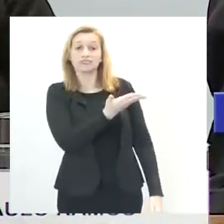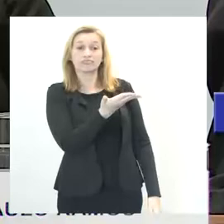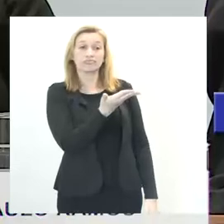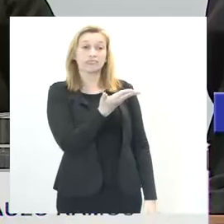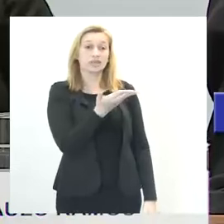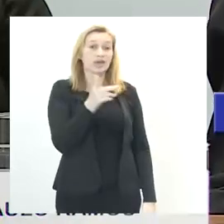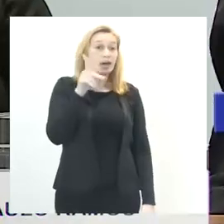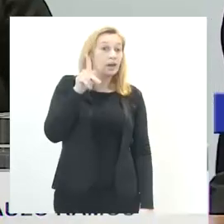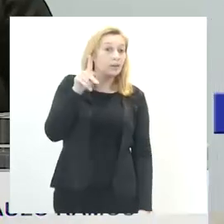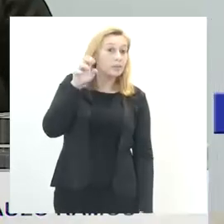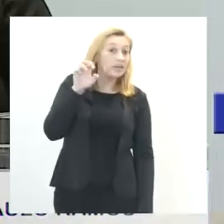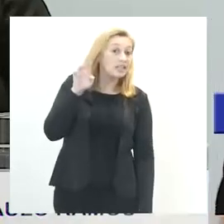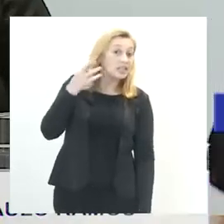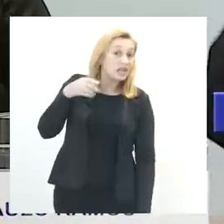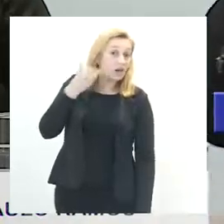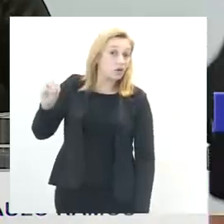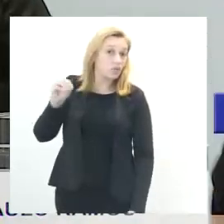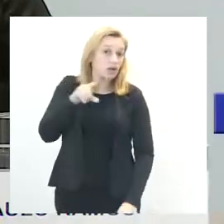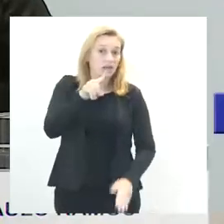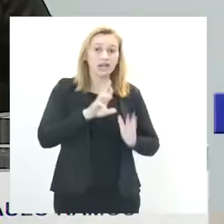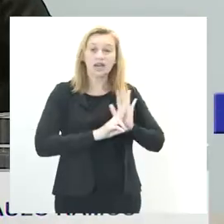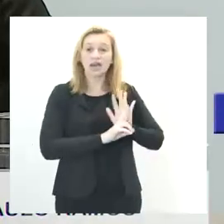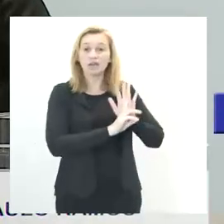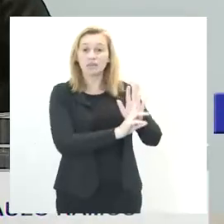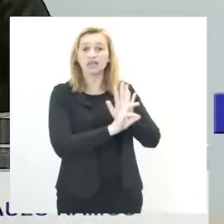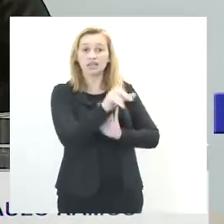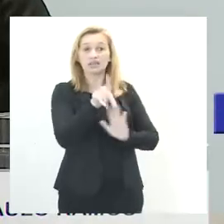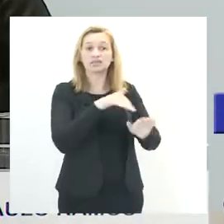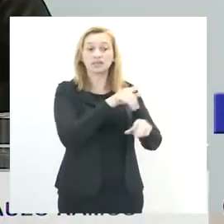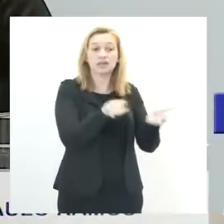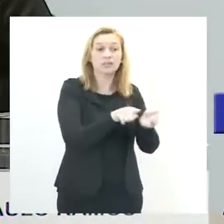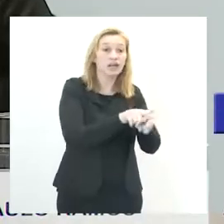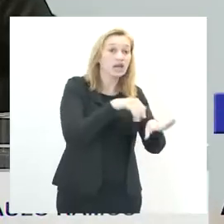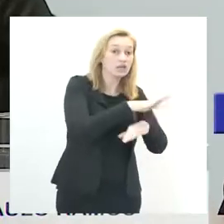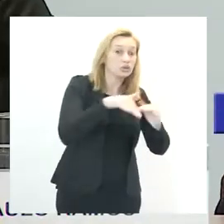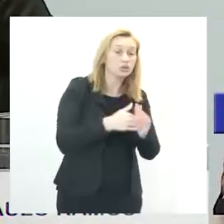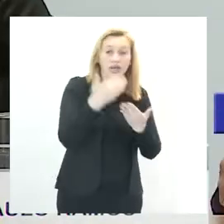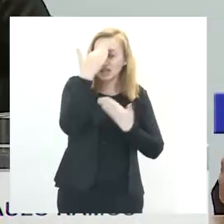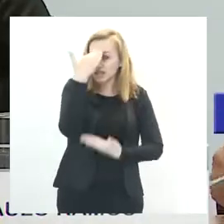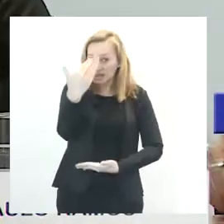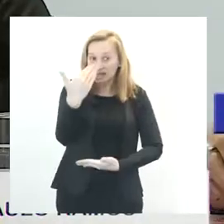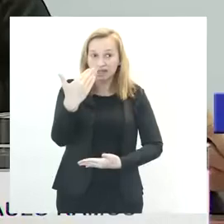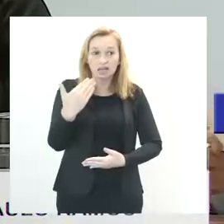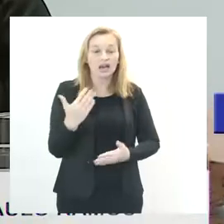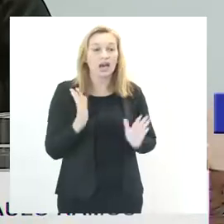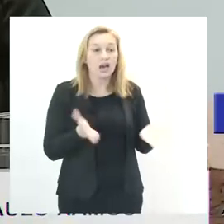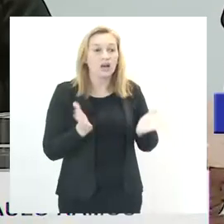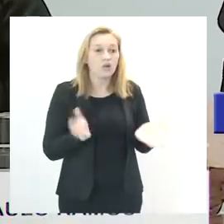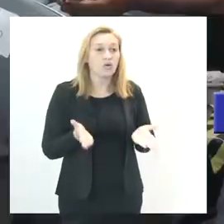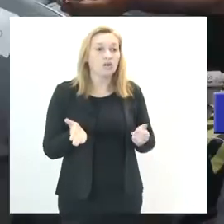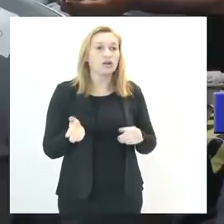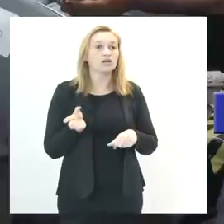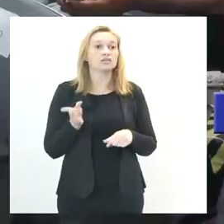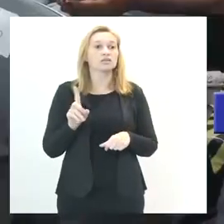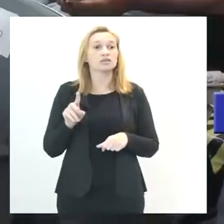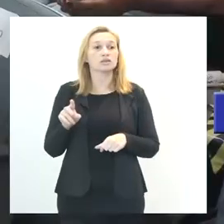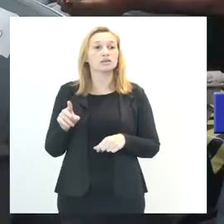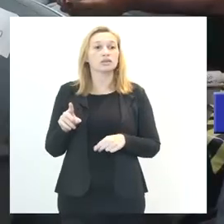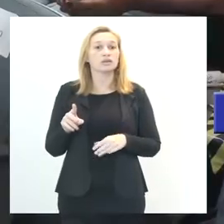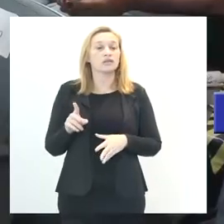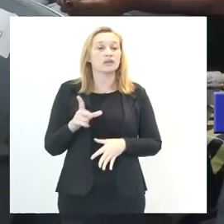Pedrão para mim representando também todos os demais então agradecer muito vamos ter agora também daqui a pouco